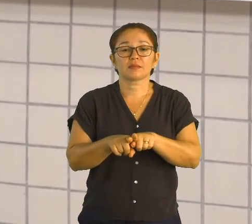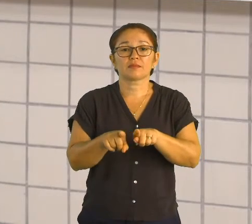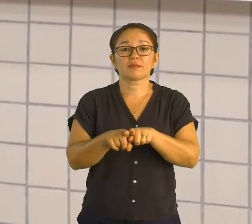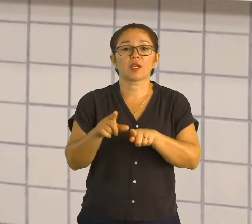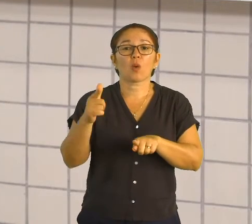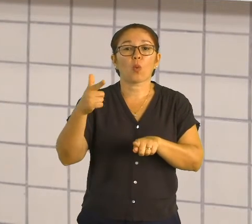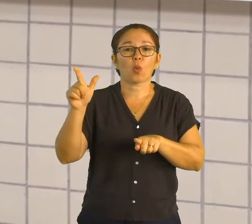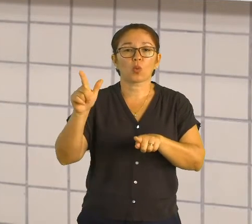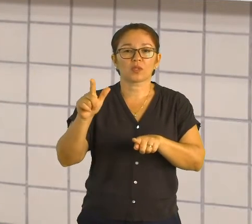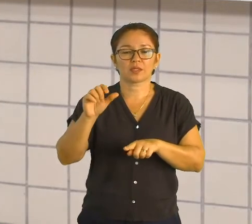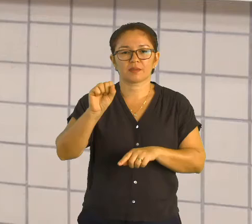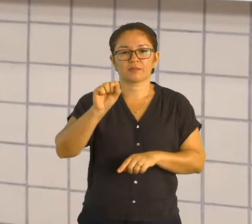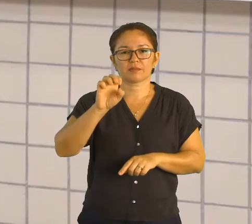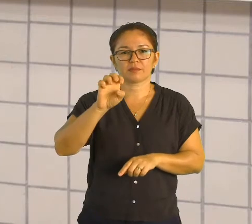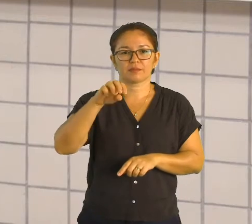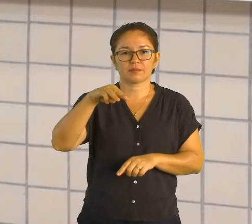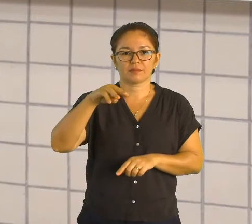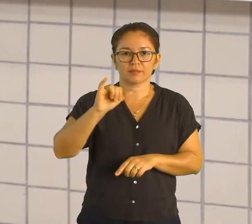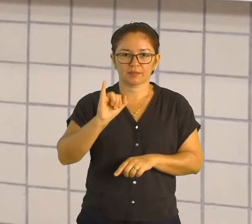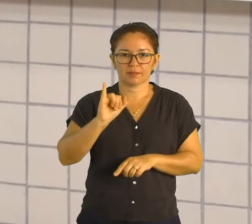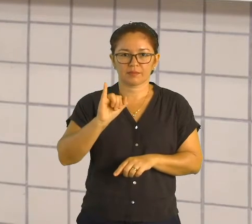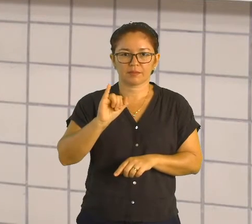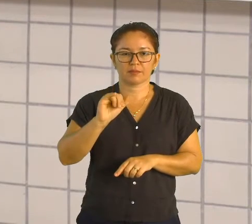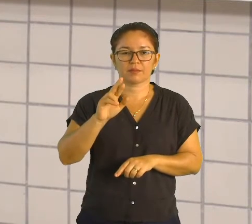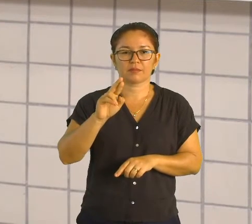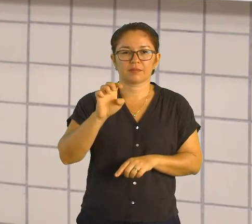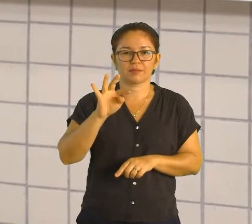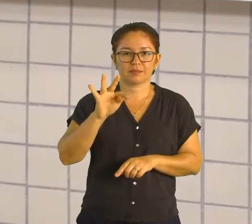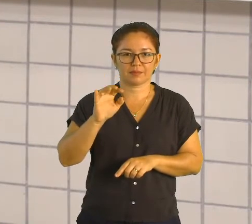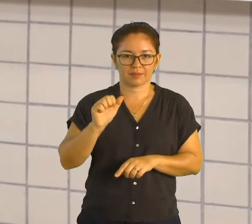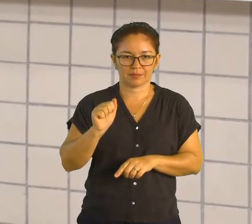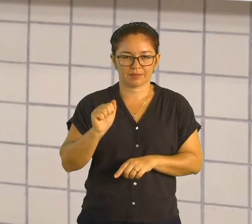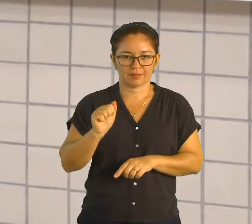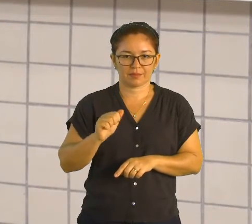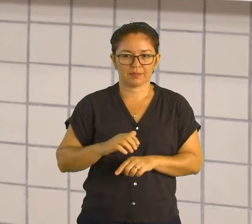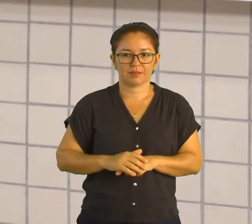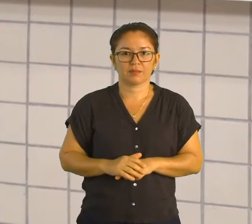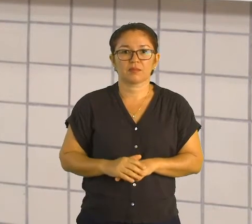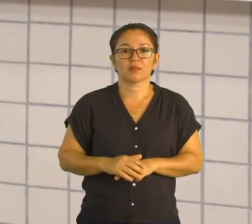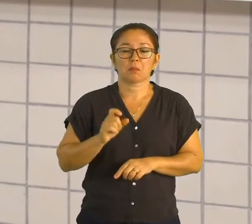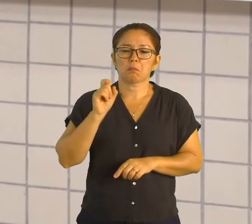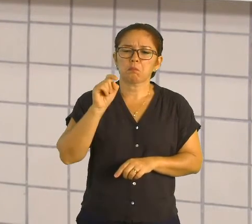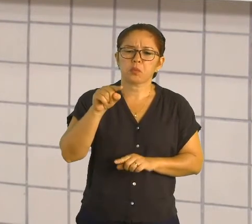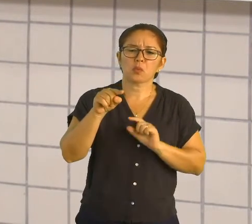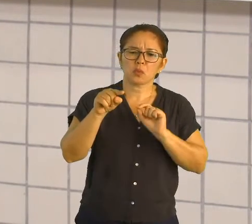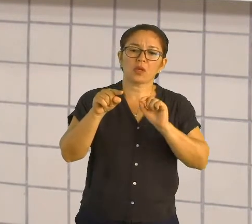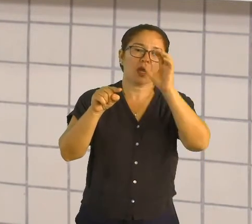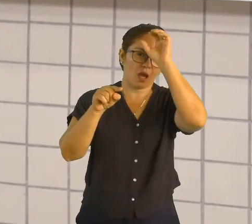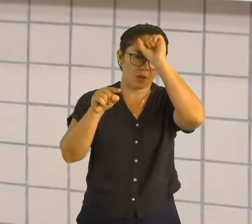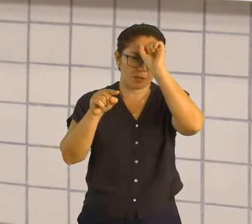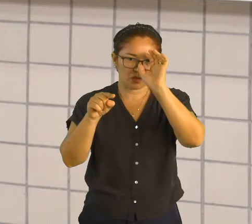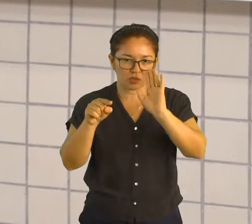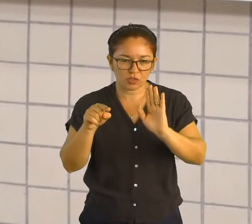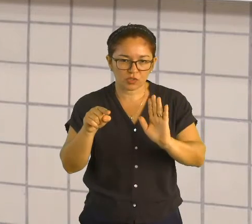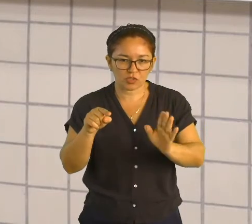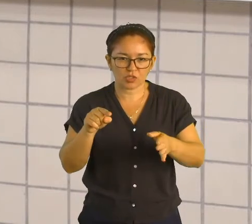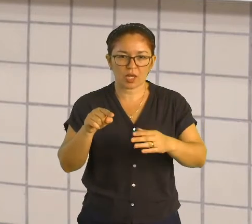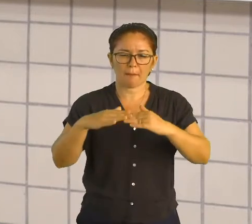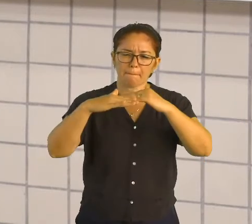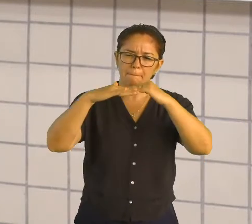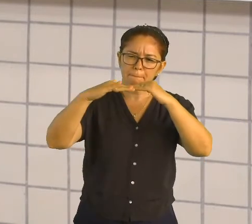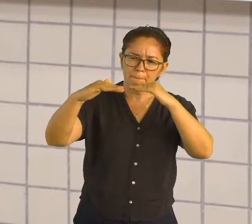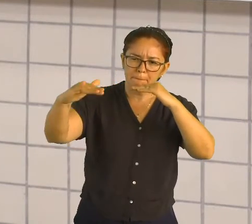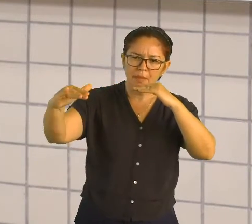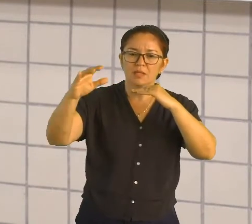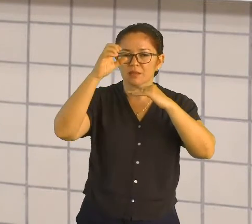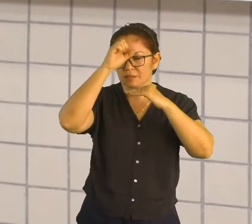uma recapitulação do que já foi visto. Nós já vimos o que é ponto, nós já vimos o que é plano,